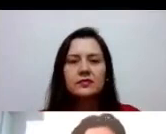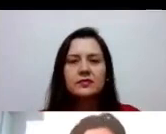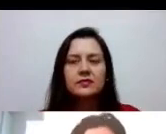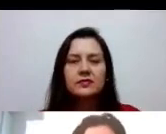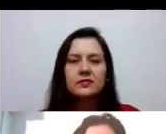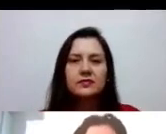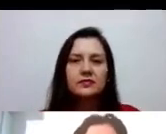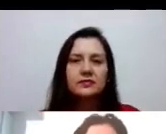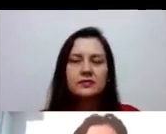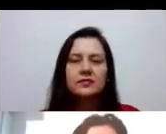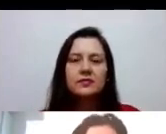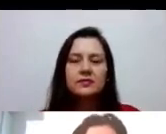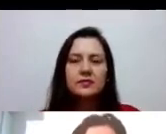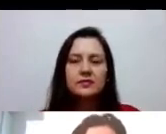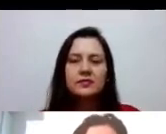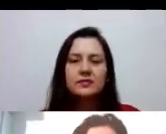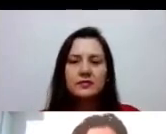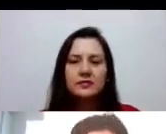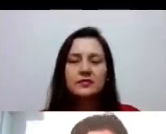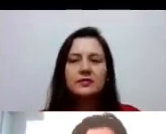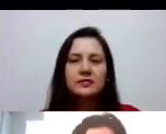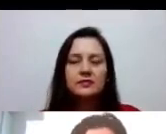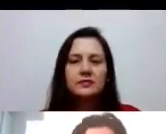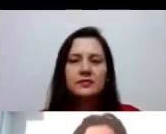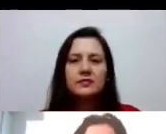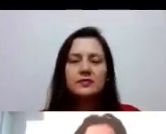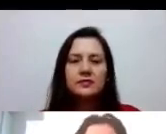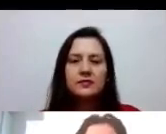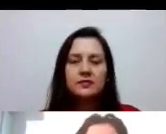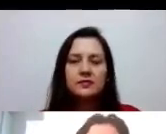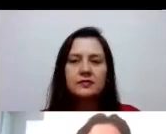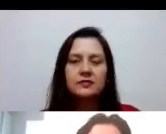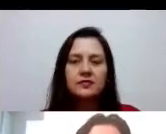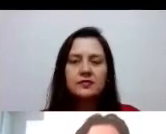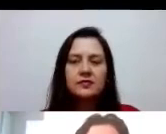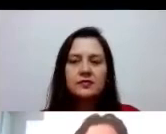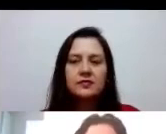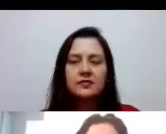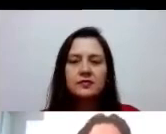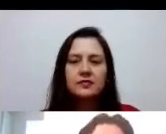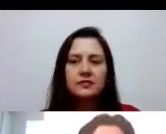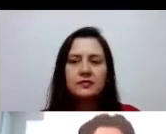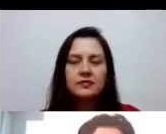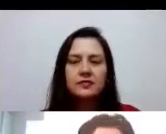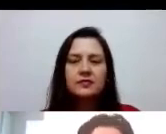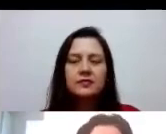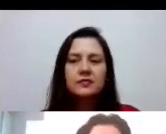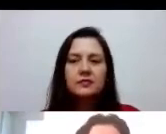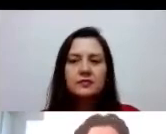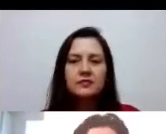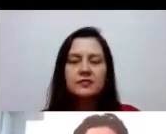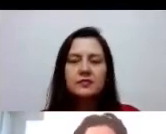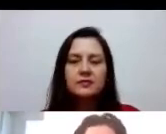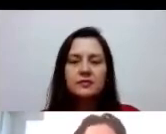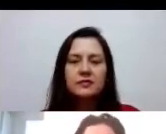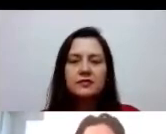fala administrador aqui, a gente está falando qualquer pessoa que presta o serviço no órgão público, não é apenas de cumprir a lei, mas de